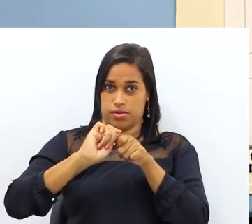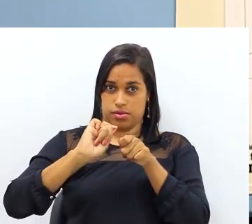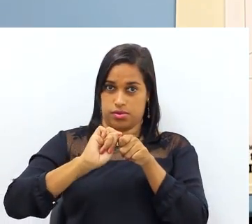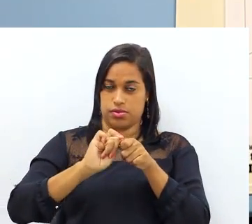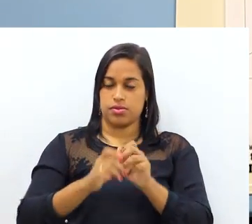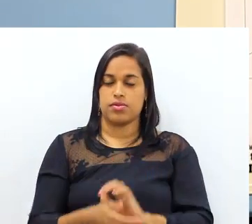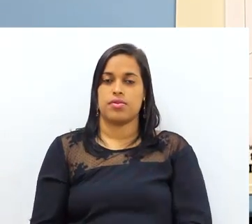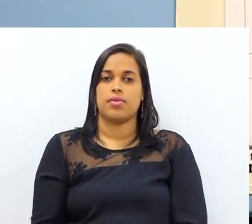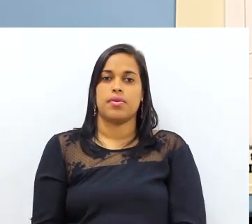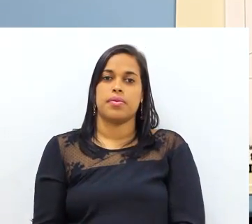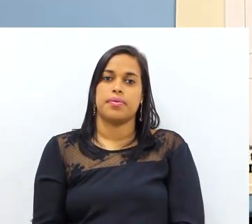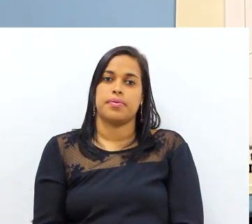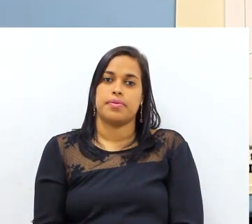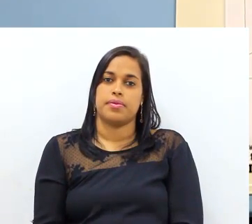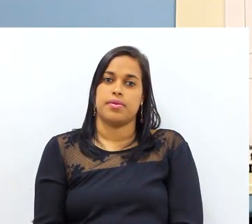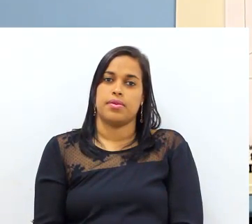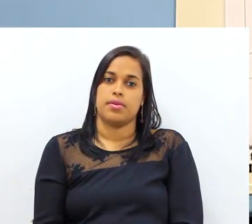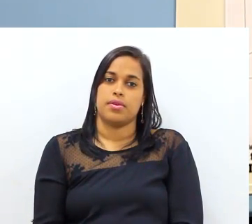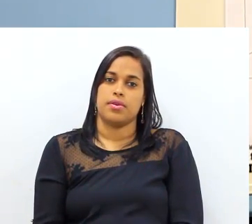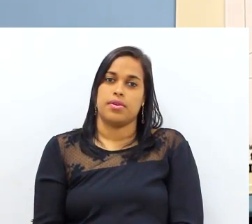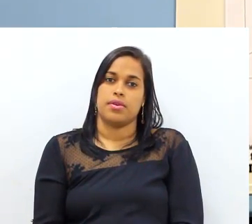ambiente.